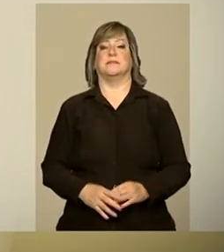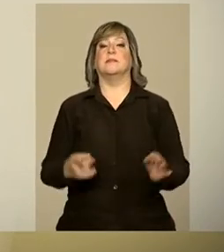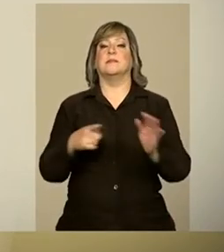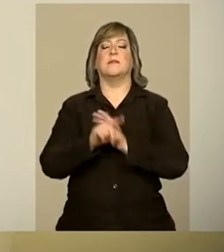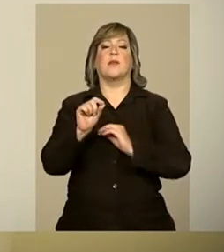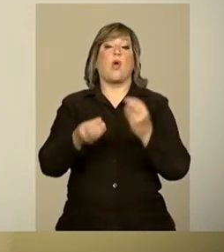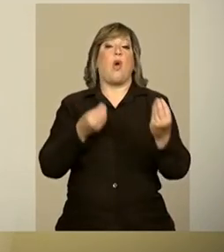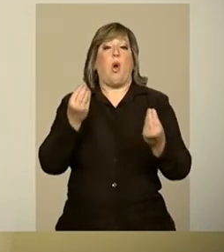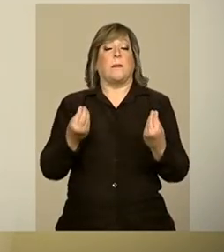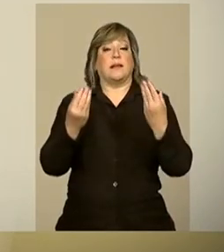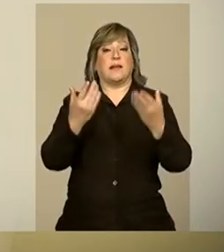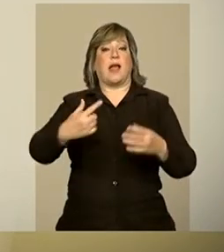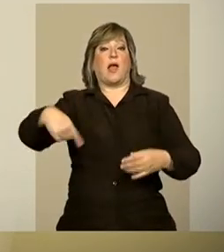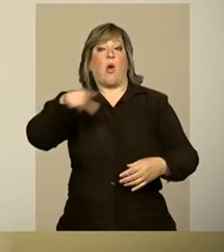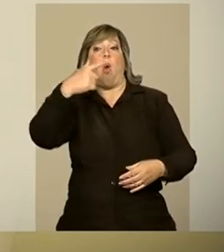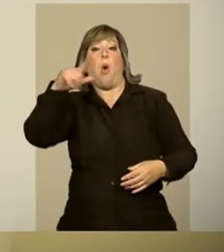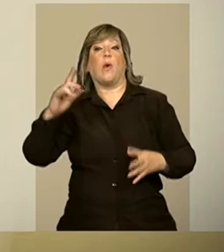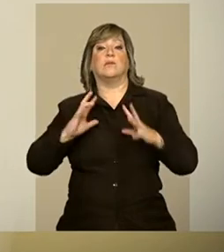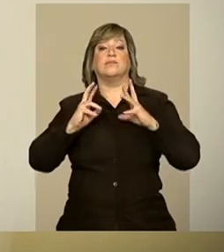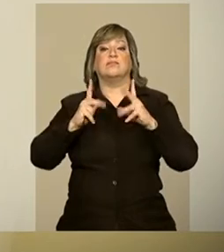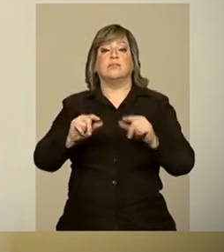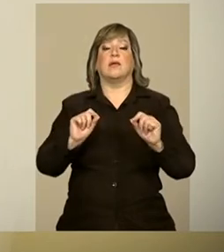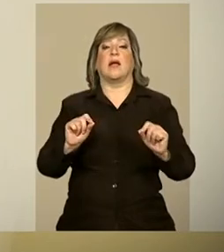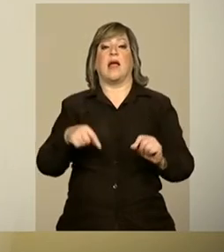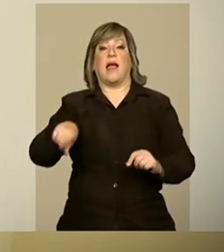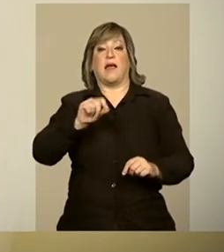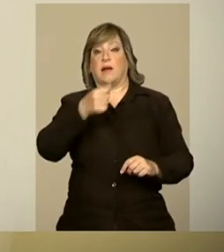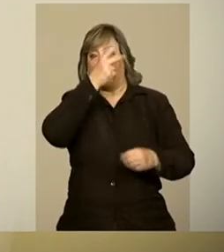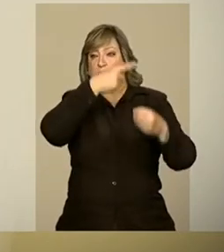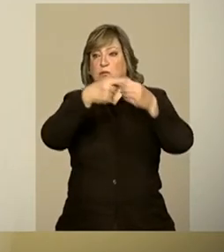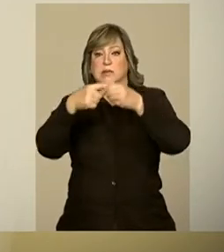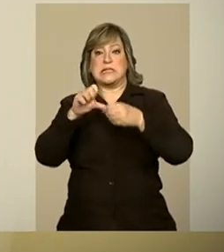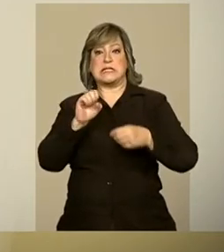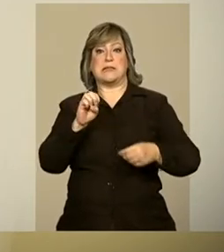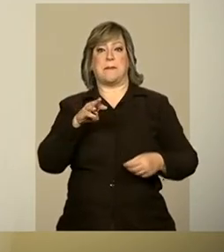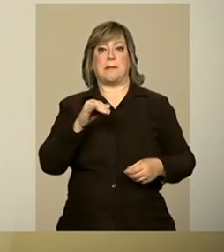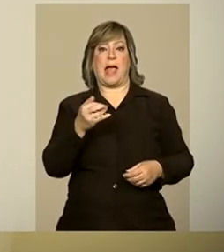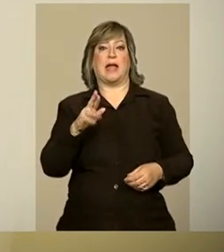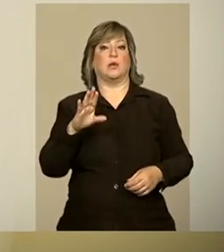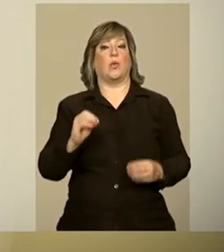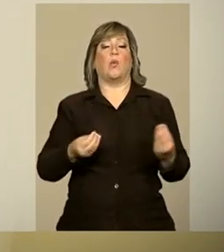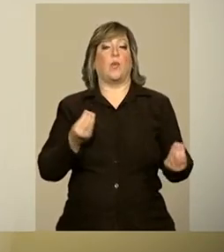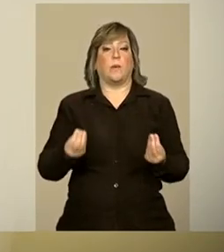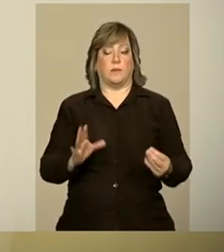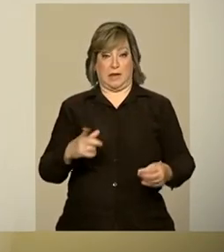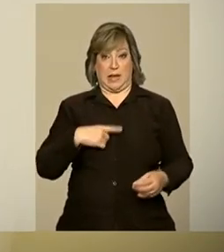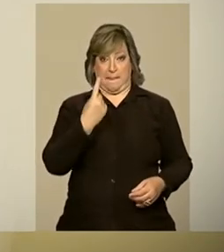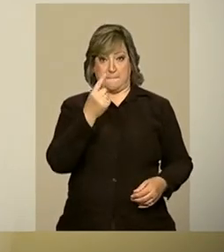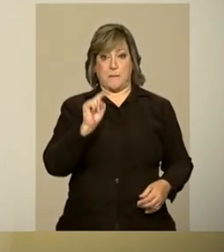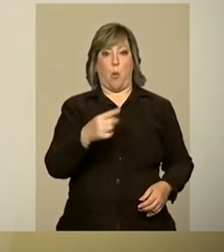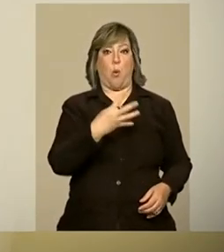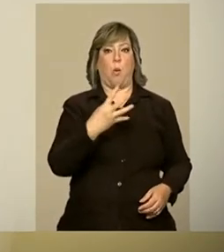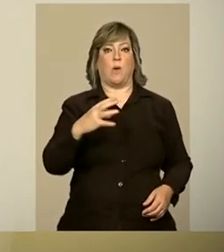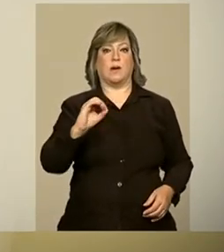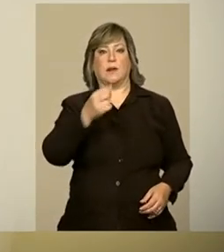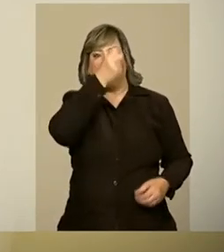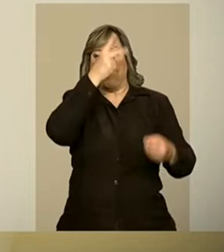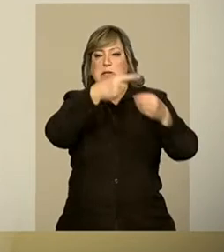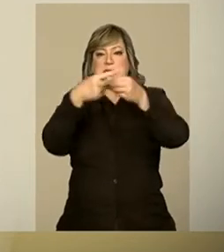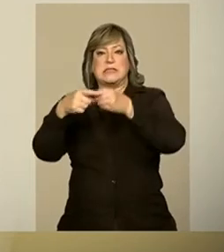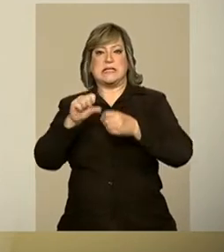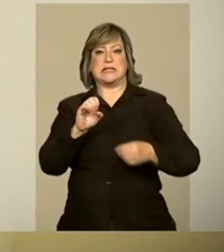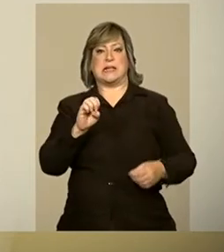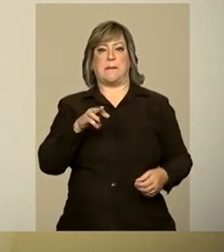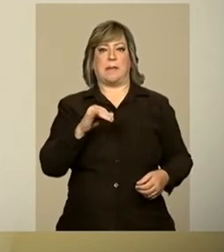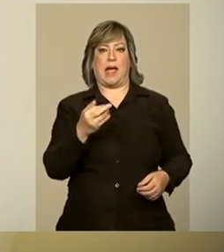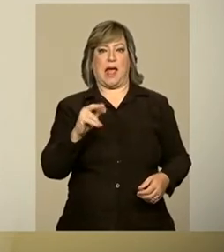a entrega das outras máquinas, aquelas que vão para os municípios do semiárido? Olha, dos 1.440 municípios do